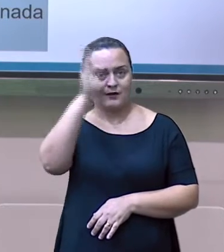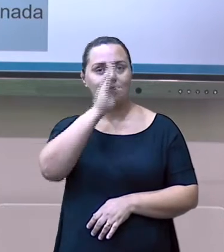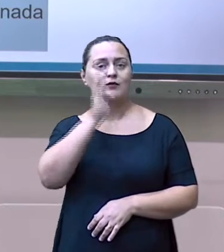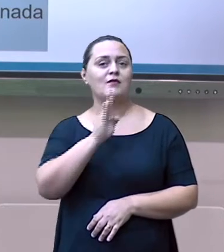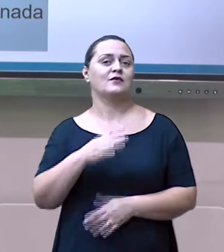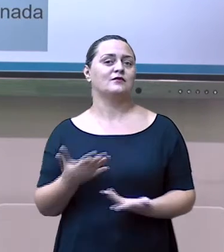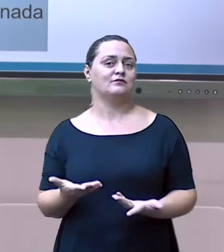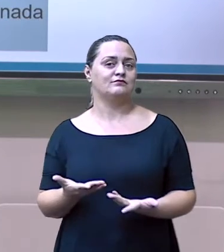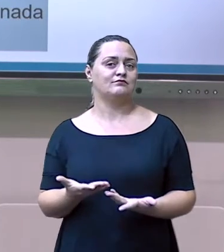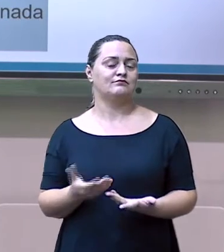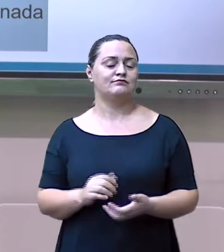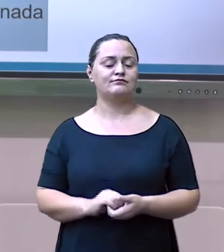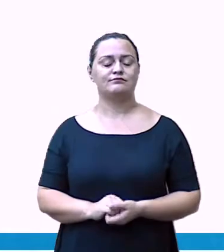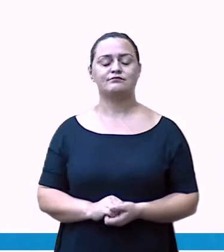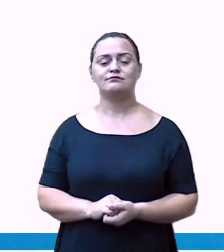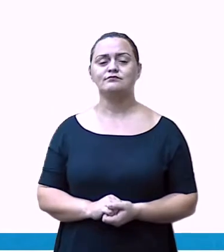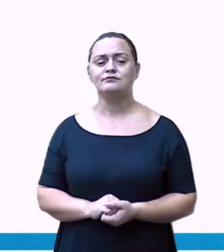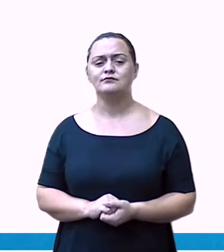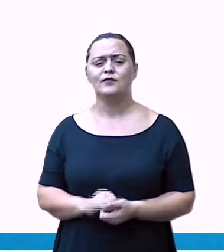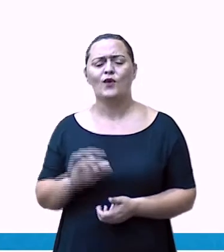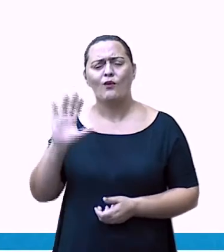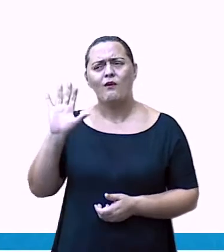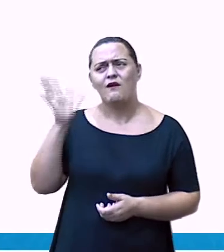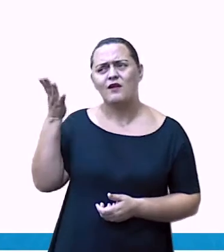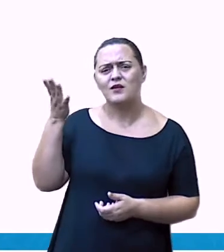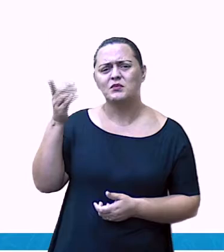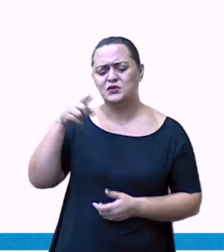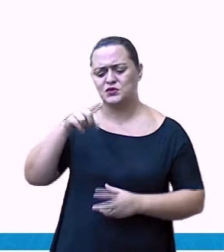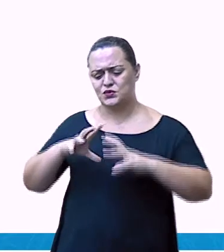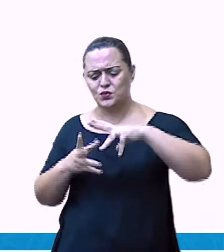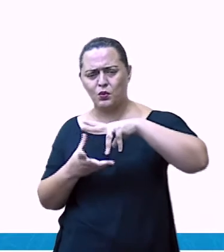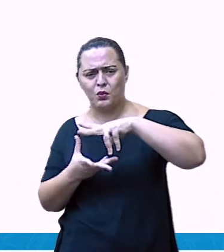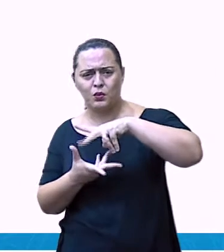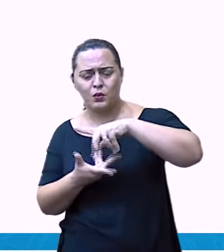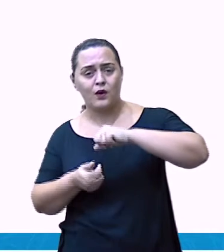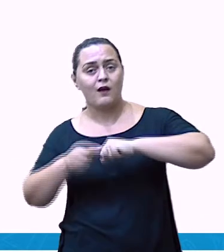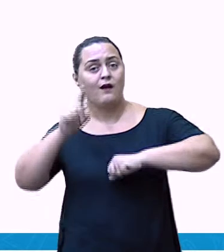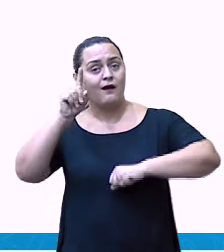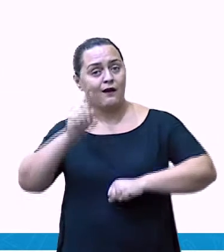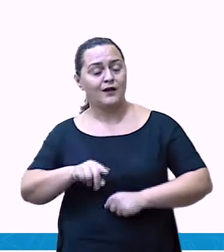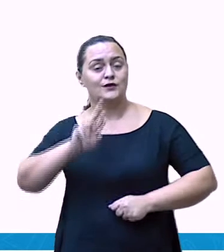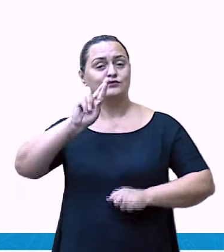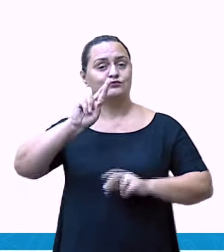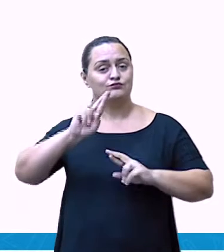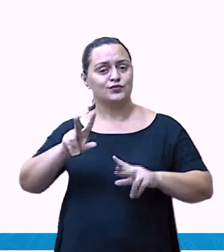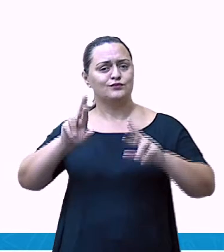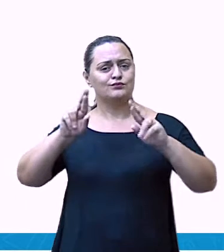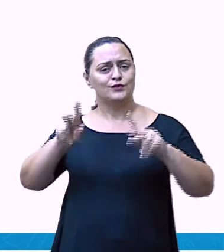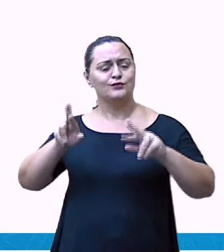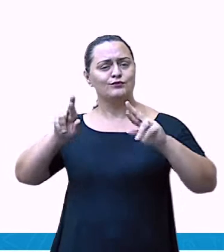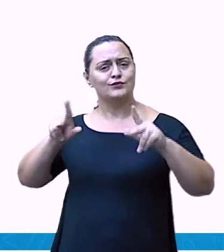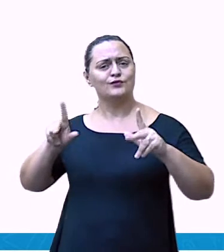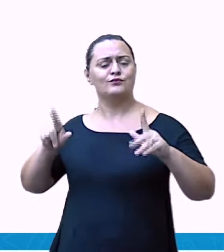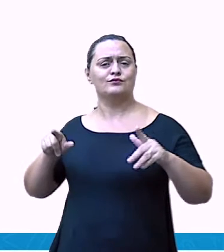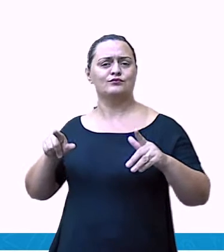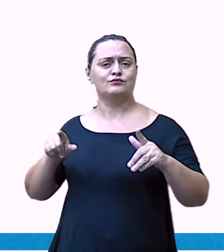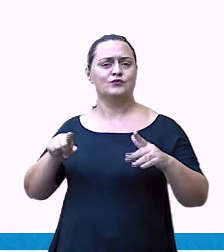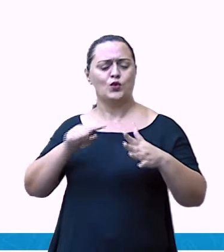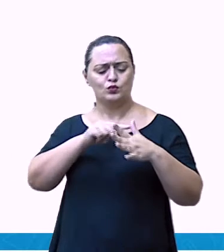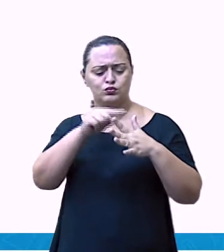Os climas da Terra, como vimos, são diferentes tipos de climas.